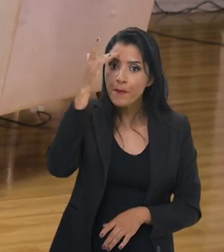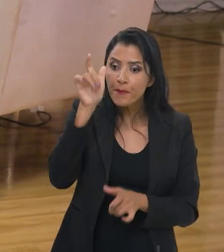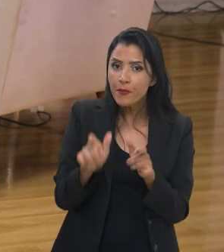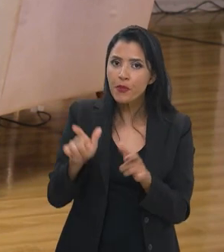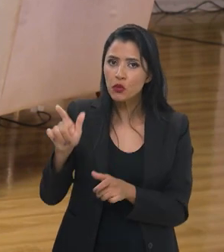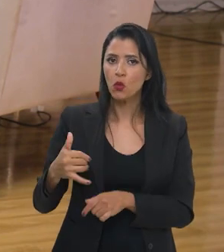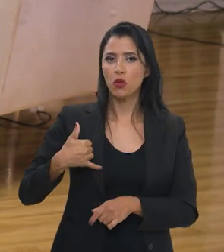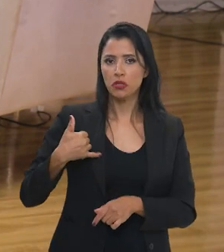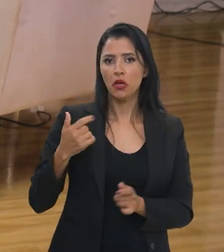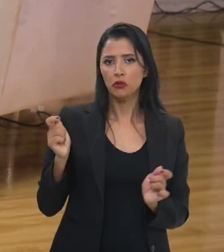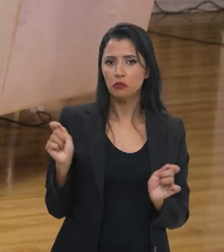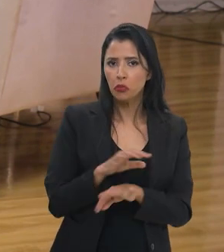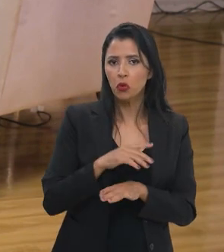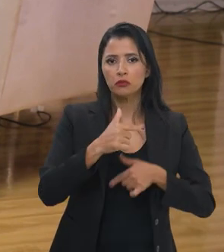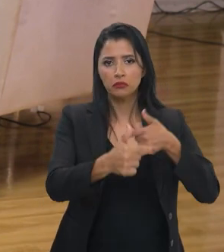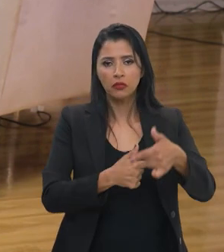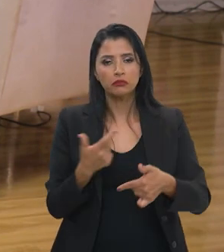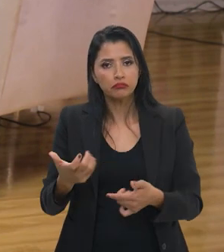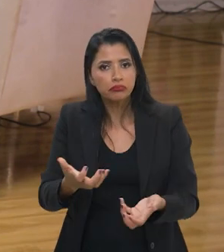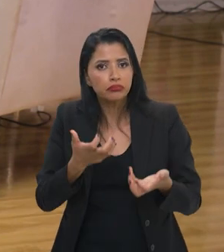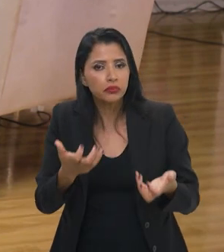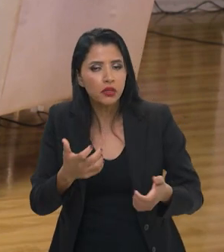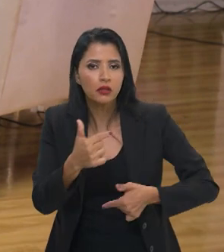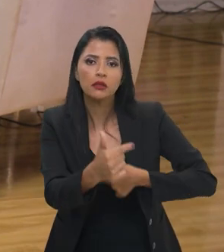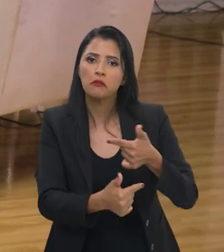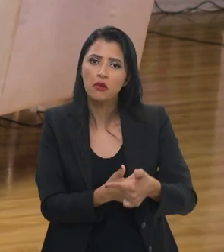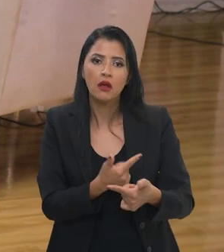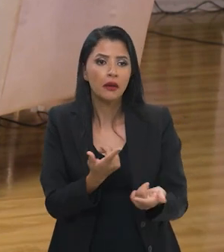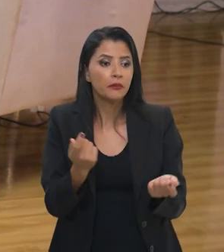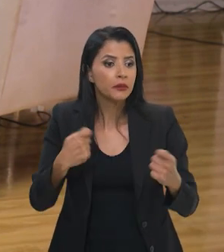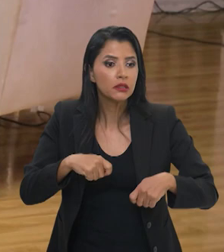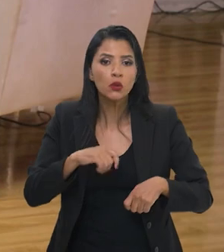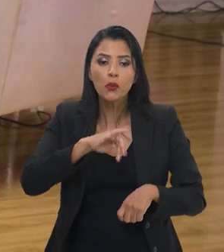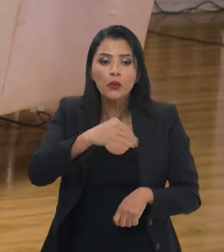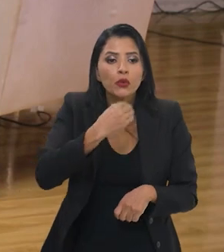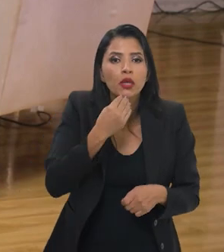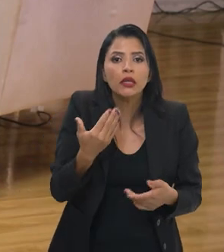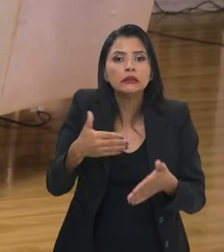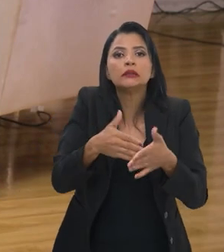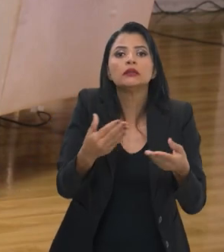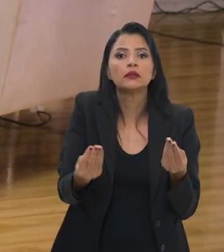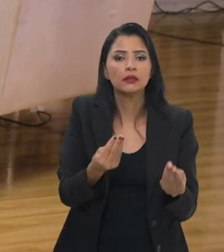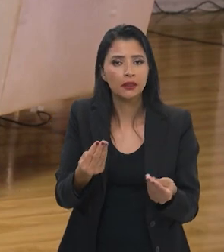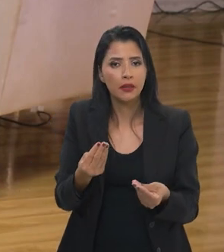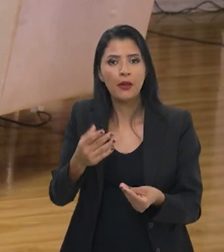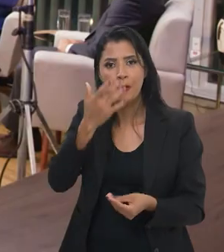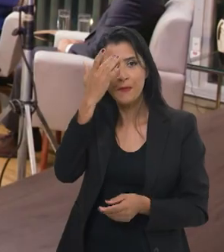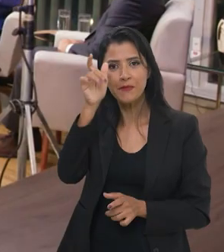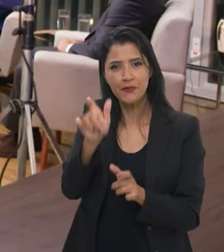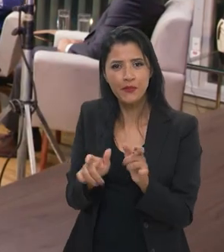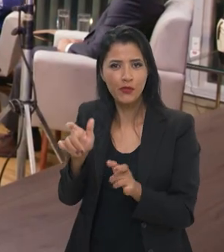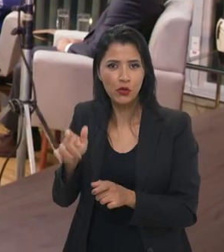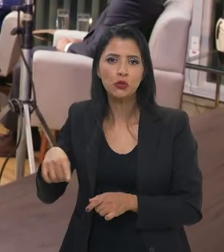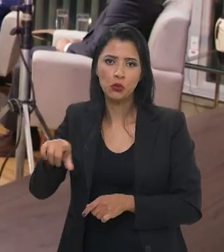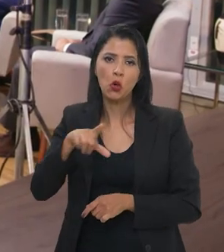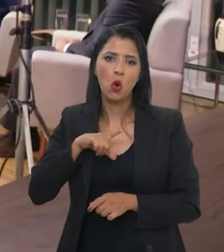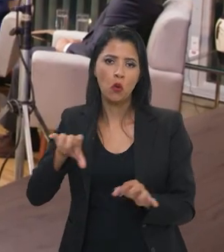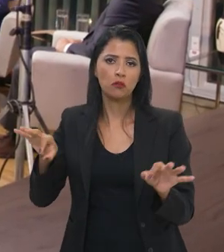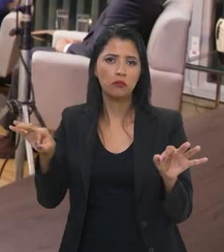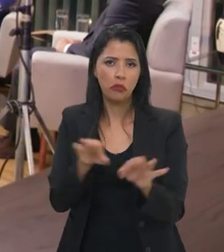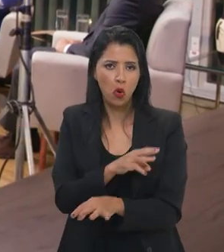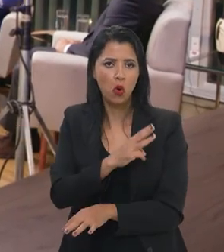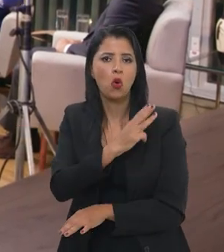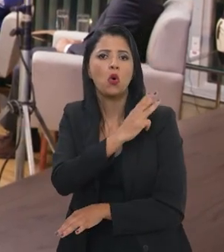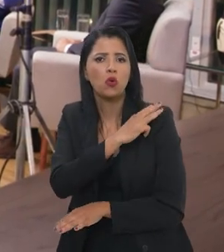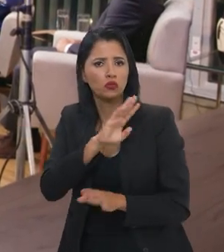em idade de trabalhar querendo trabalhar e querem uma oportunidade pessoas que tem ali